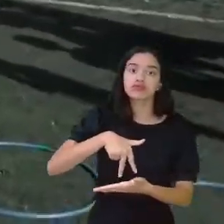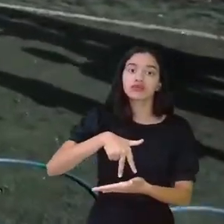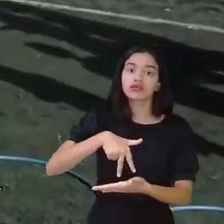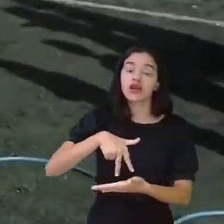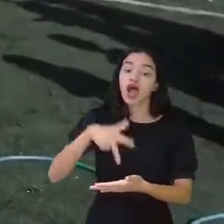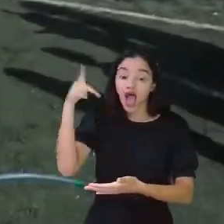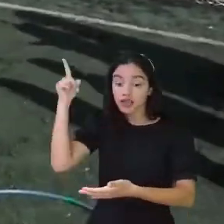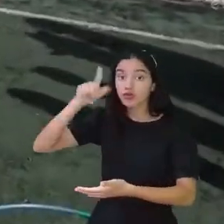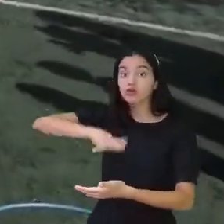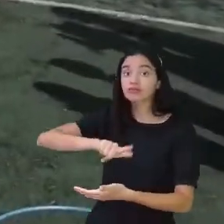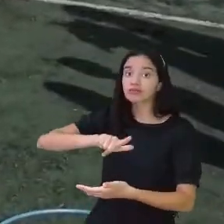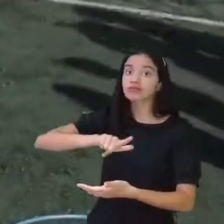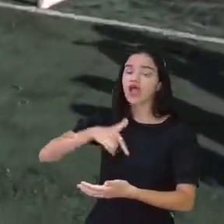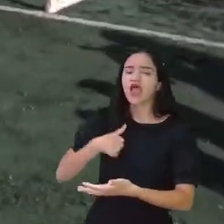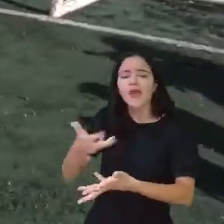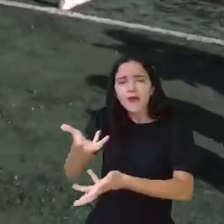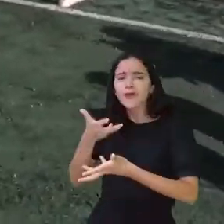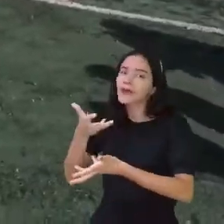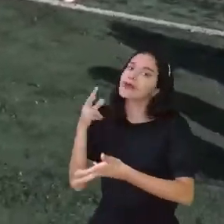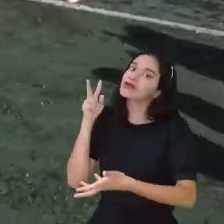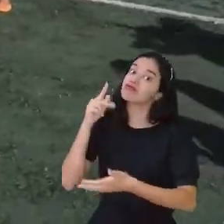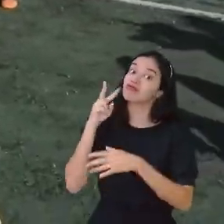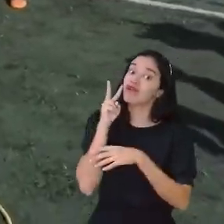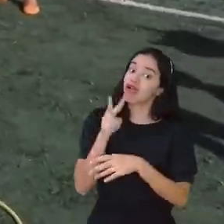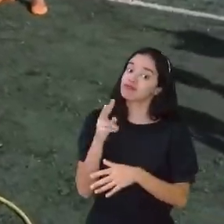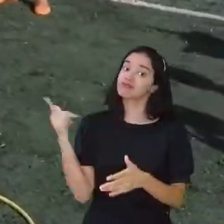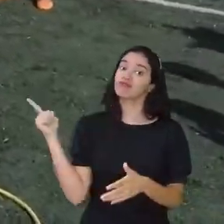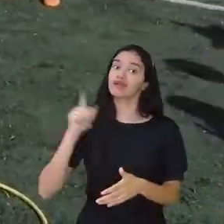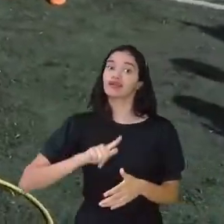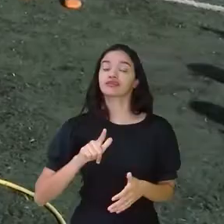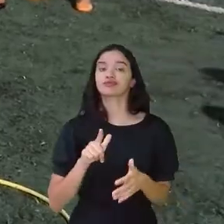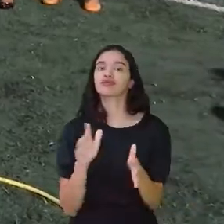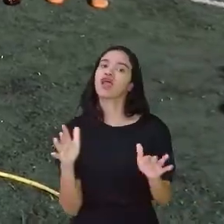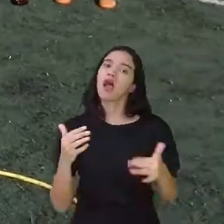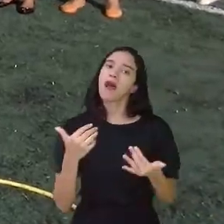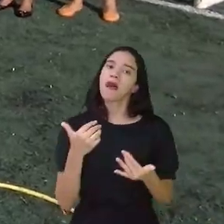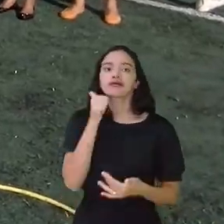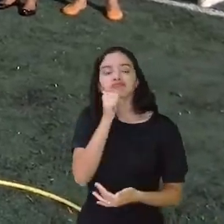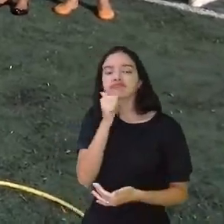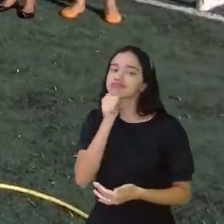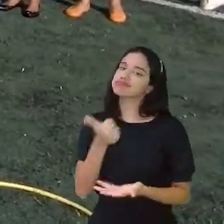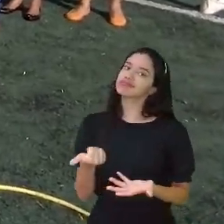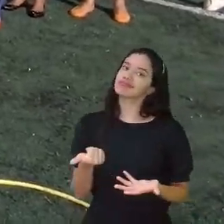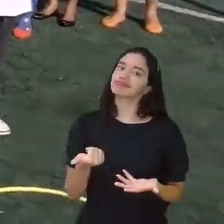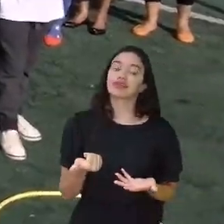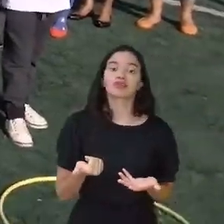que vem aí eu quero ver quem vai ganhar Marieta Marieta